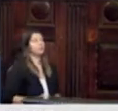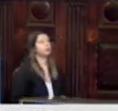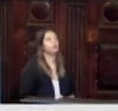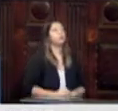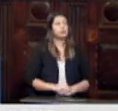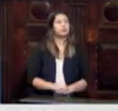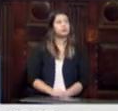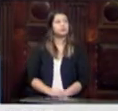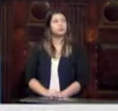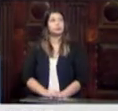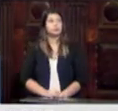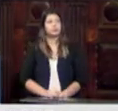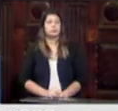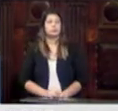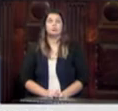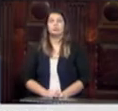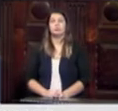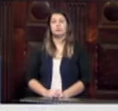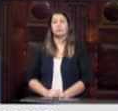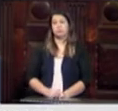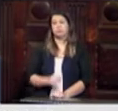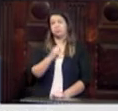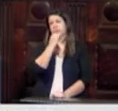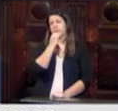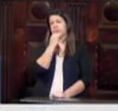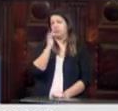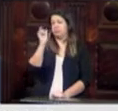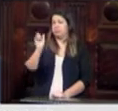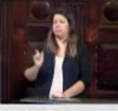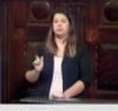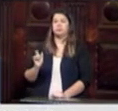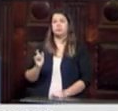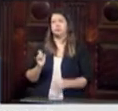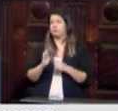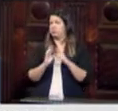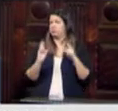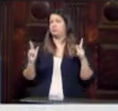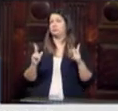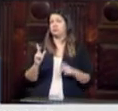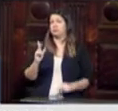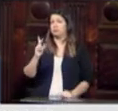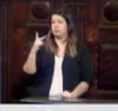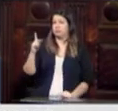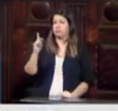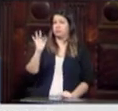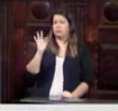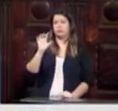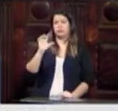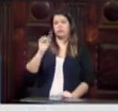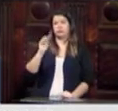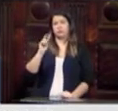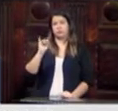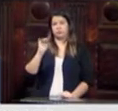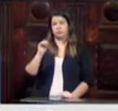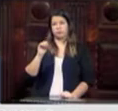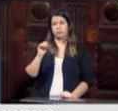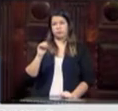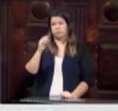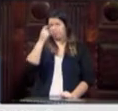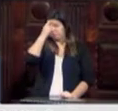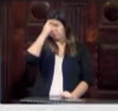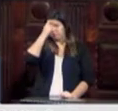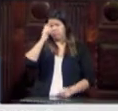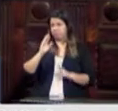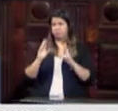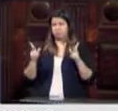um deputado Flávio Bolsonaro sobre a forma de pensar política. Mas se quiser votar